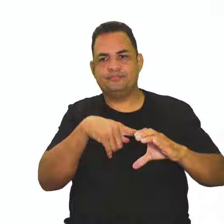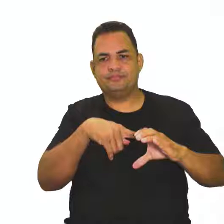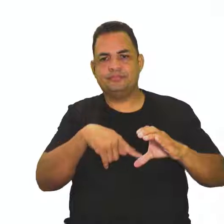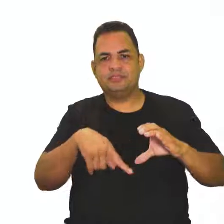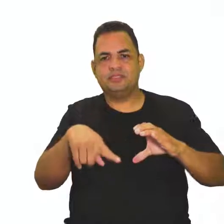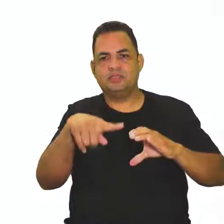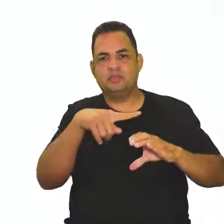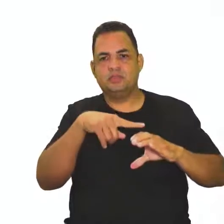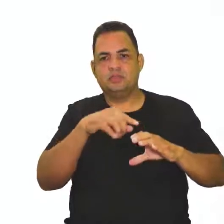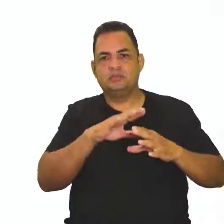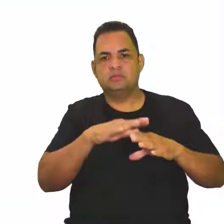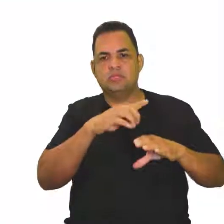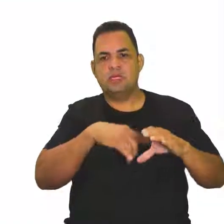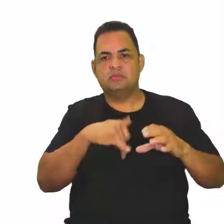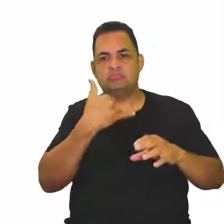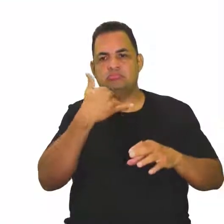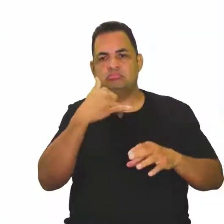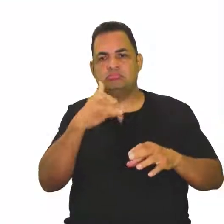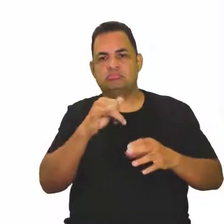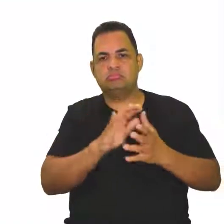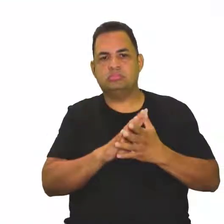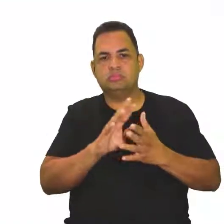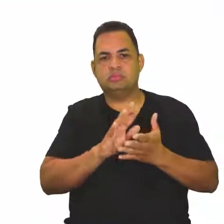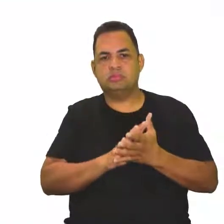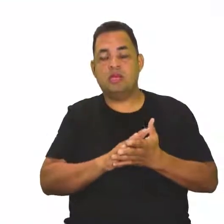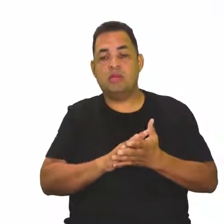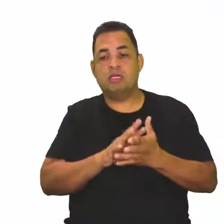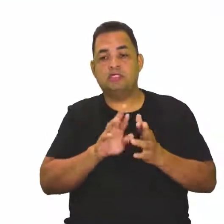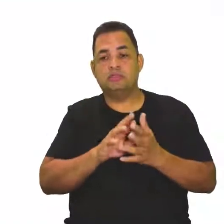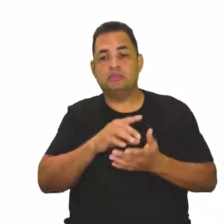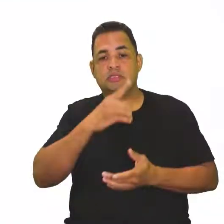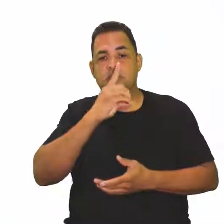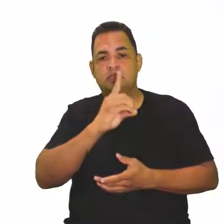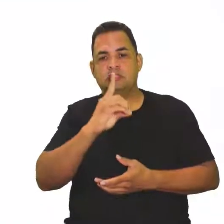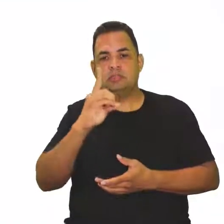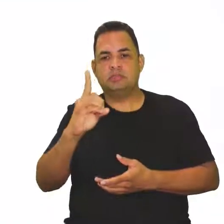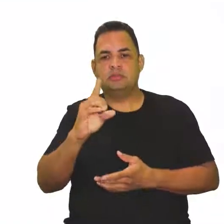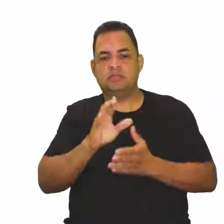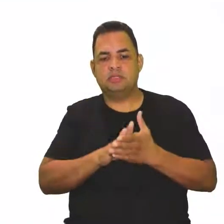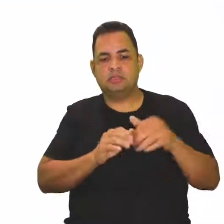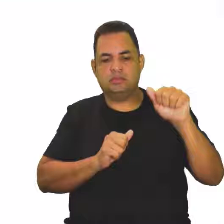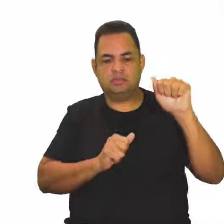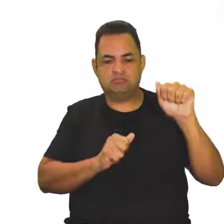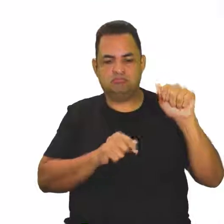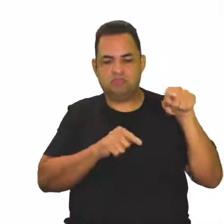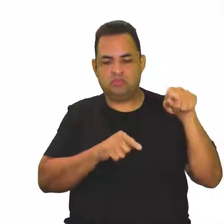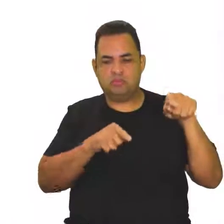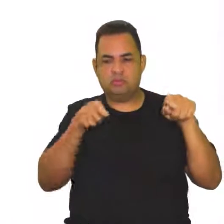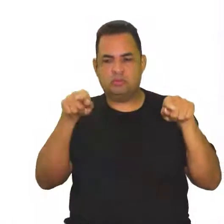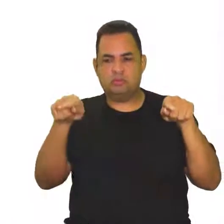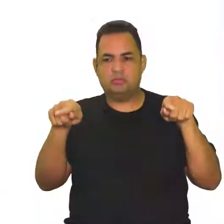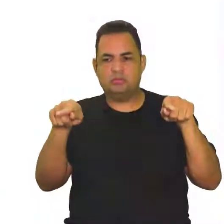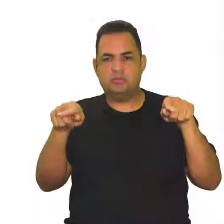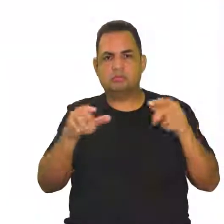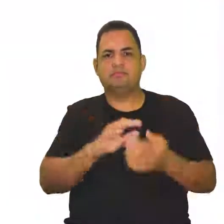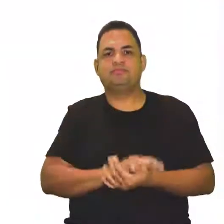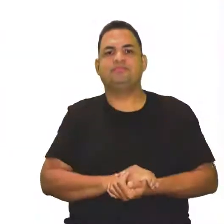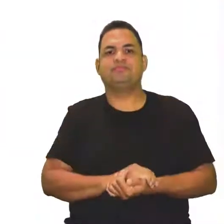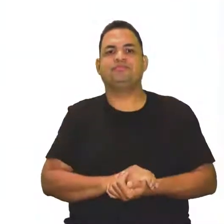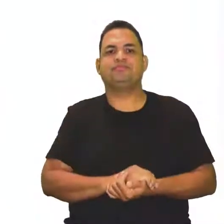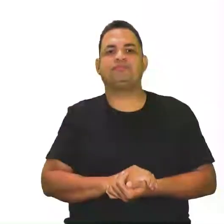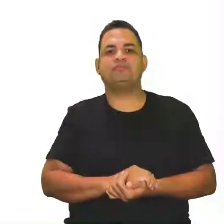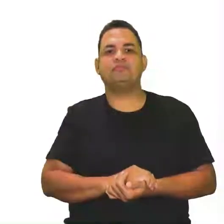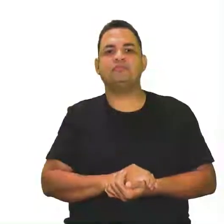uma região de campo elétrico a uma diferença de potencial elétrico entre dois pontos, né? Foi o que nós falamos na primeira parte.